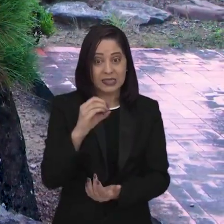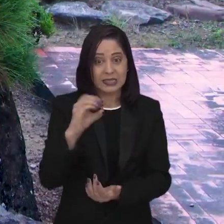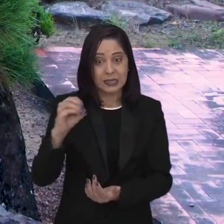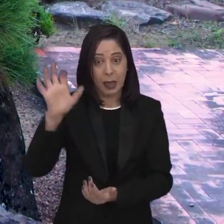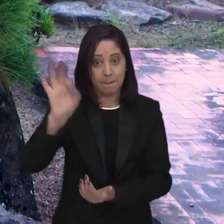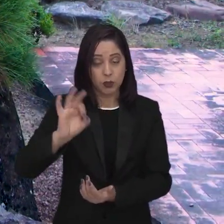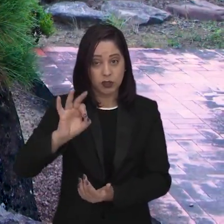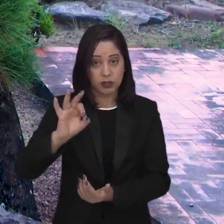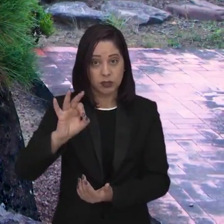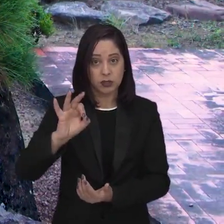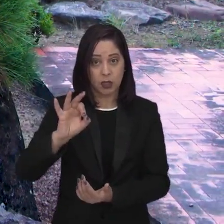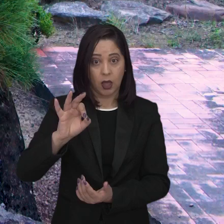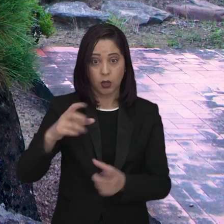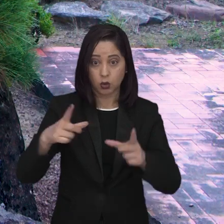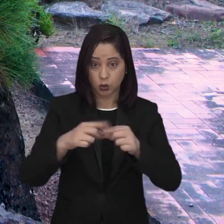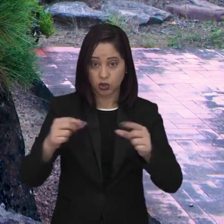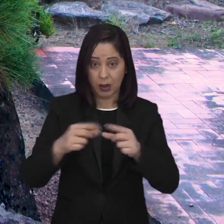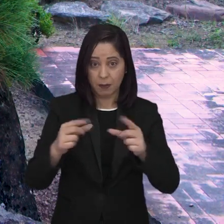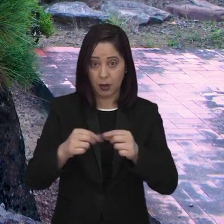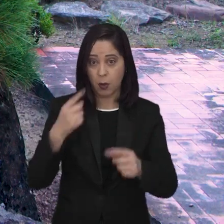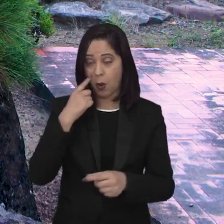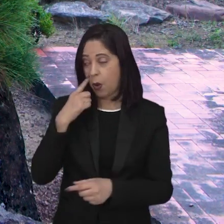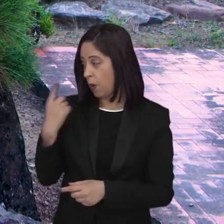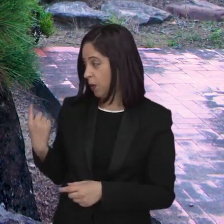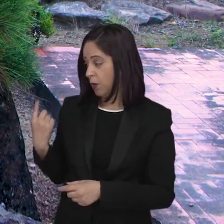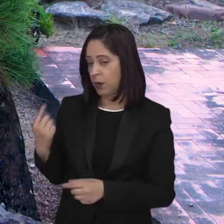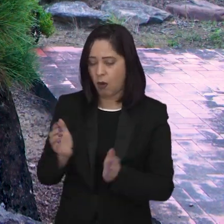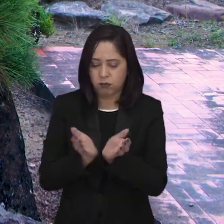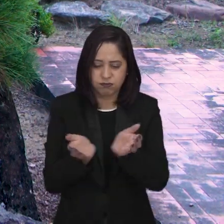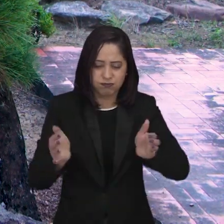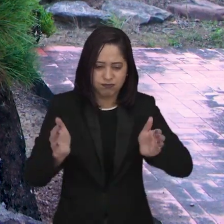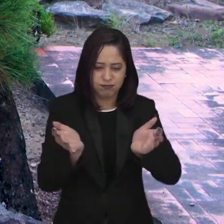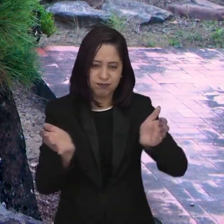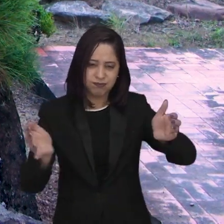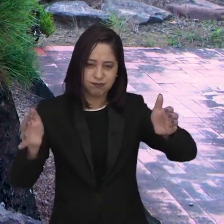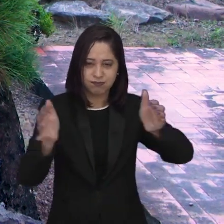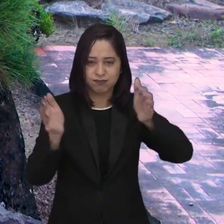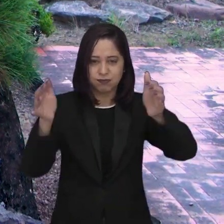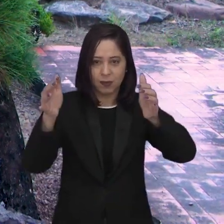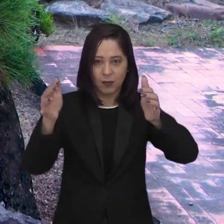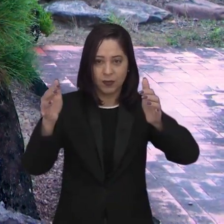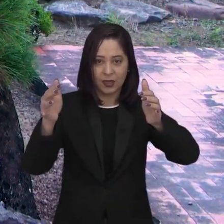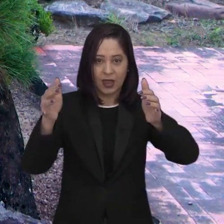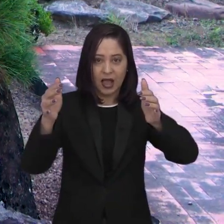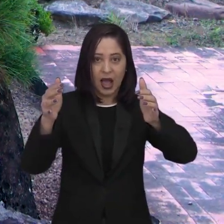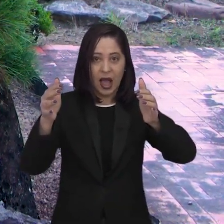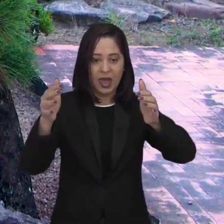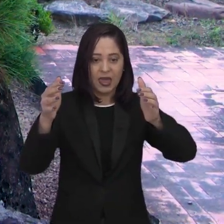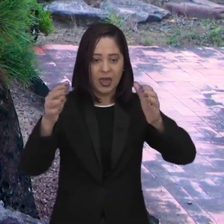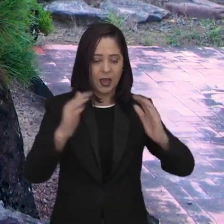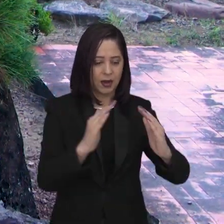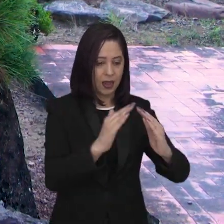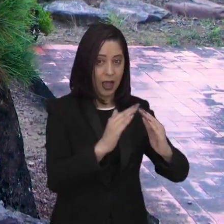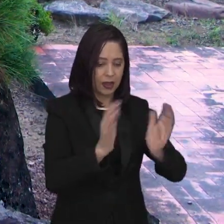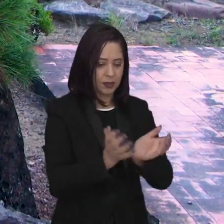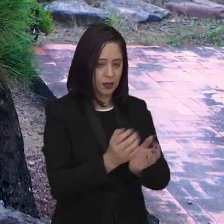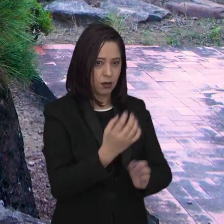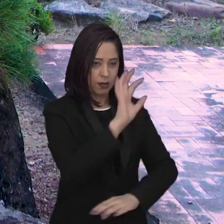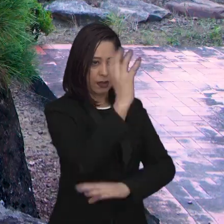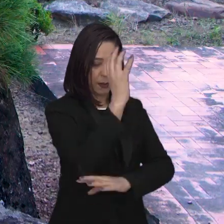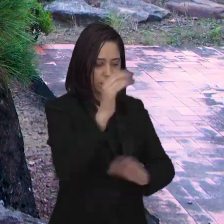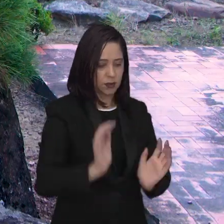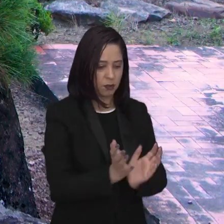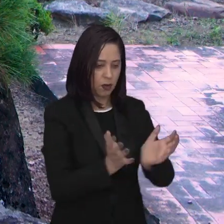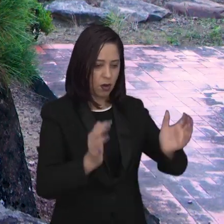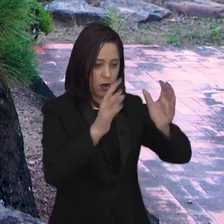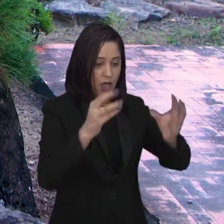difícil de ser encontrada, principalmente nesse formato aqui. E o Kazu tirou uma que ficava aqui na casa dele para doar para a Praça Tori,